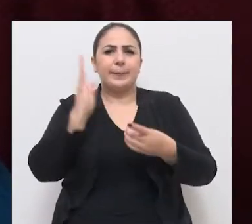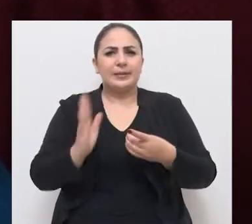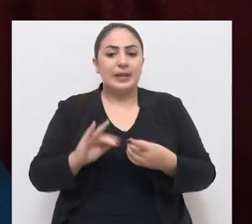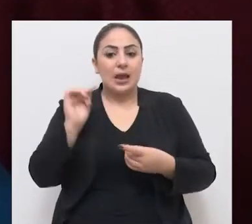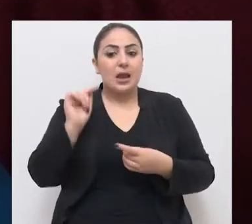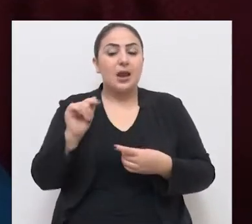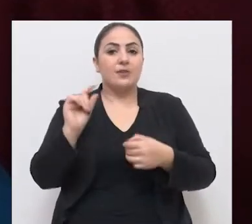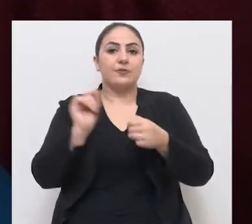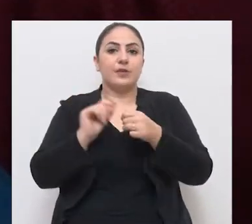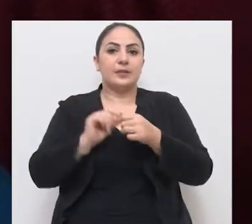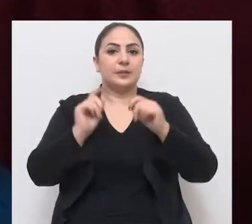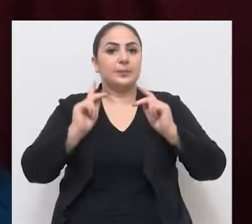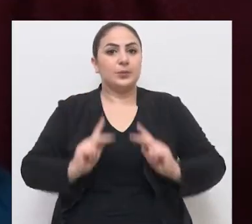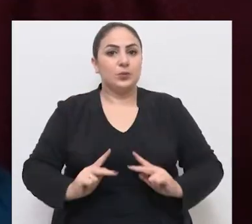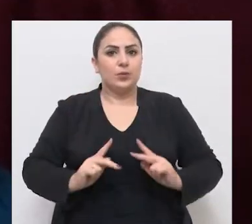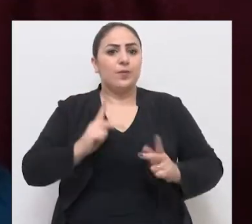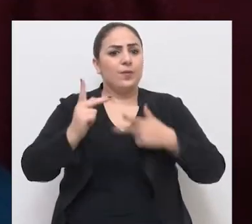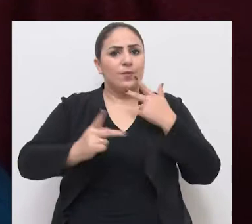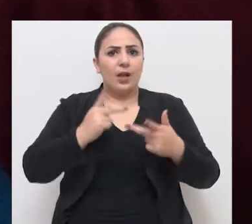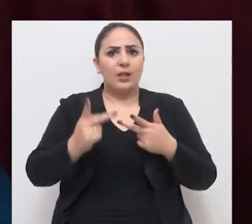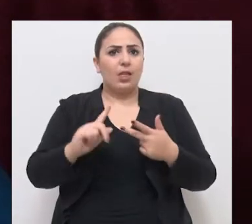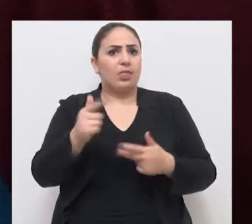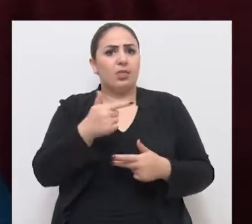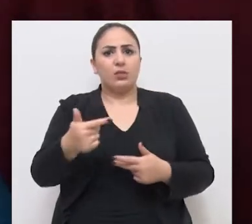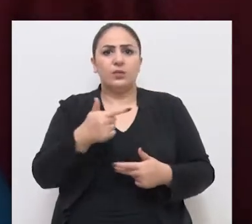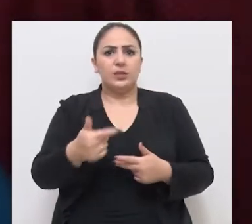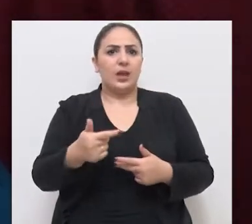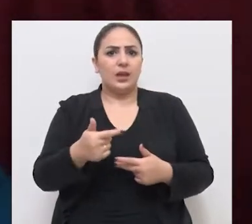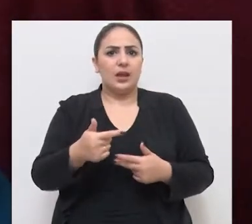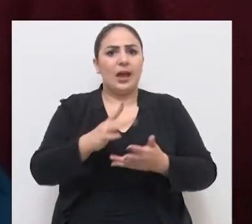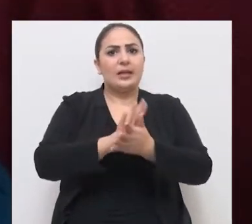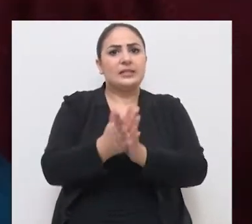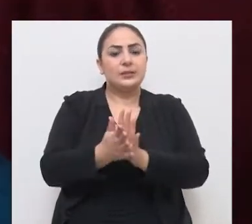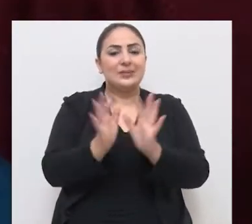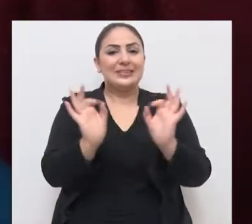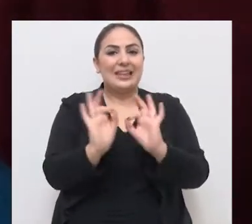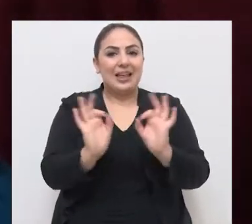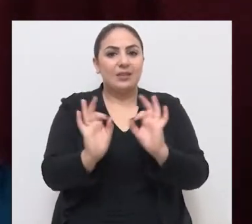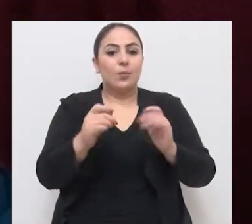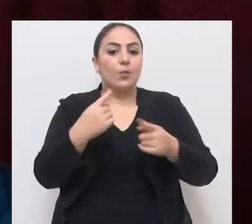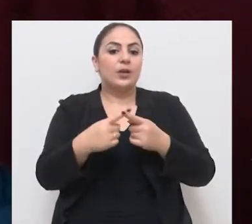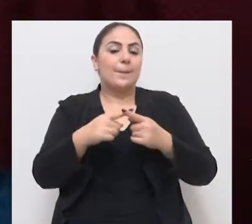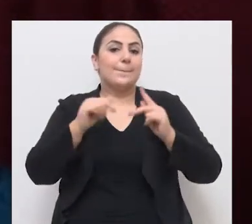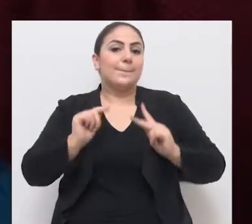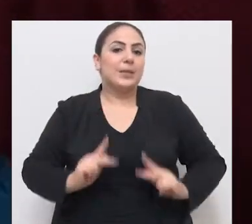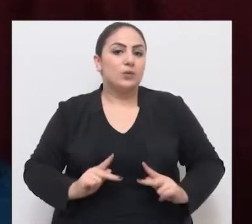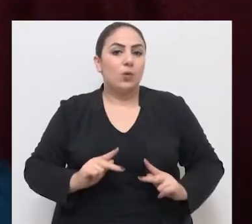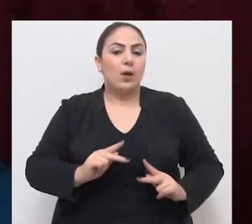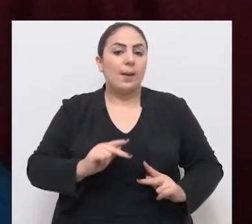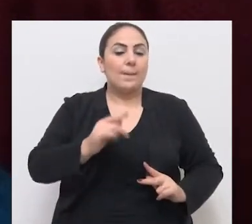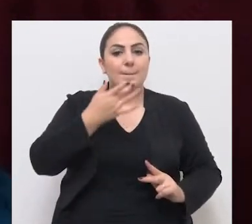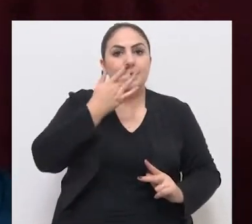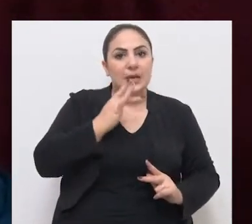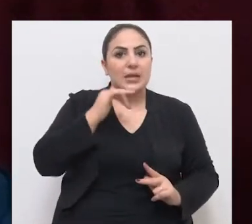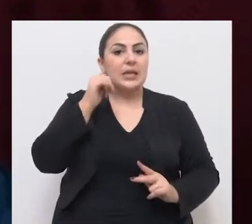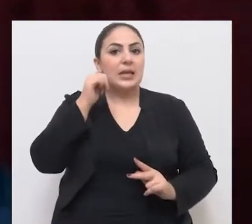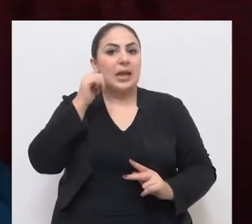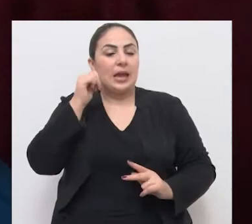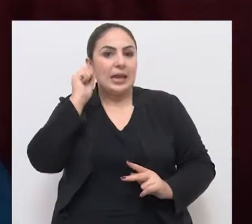é ele que faz com que as pessoas digam que não existe racismo porque as pessoas brancas e negras